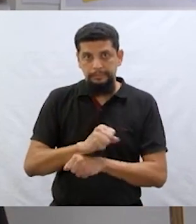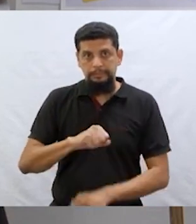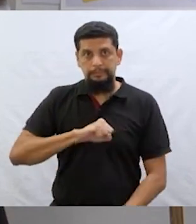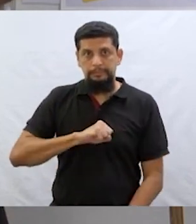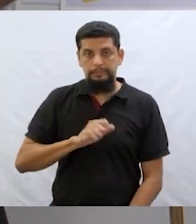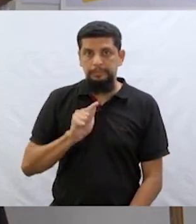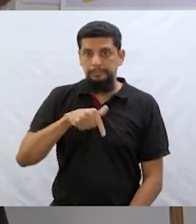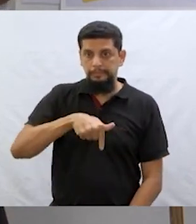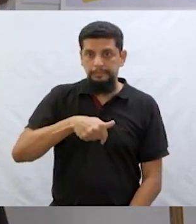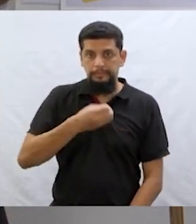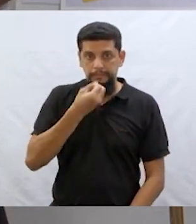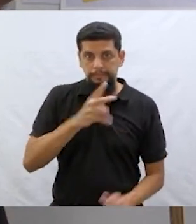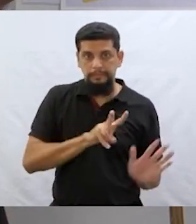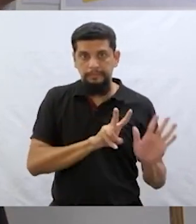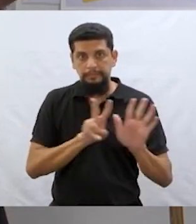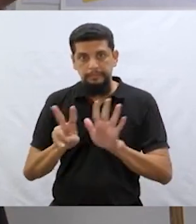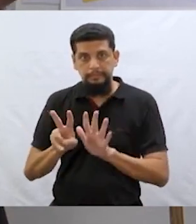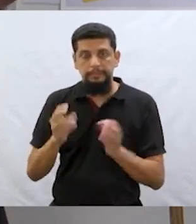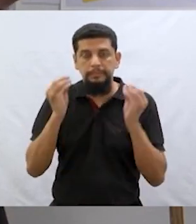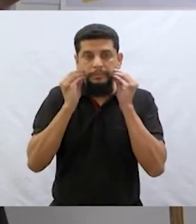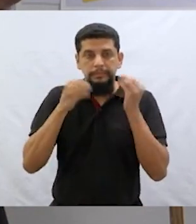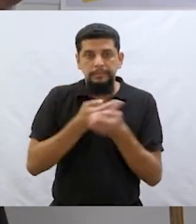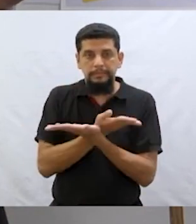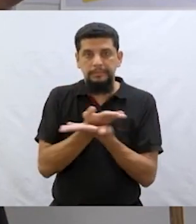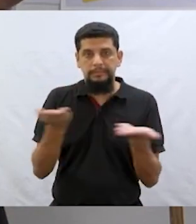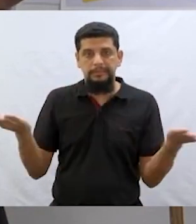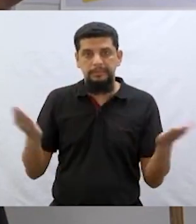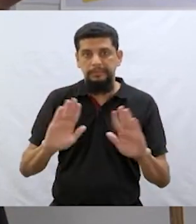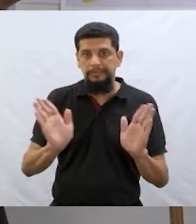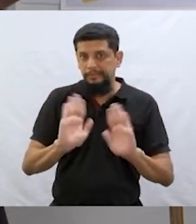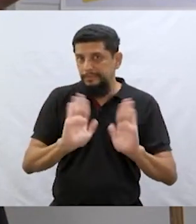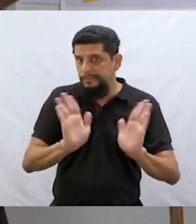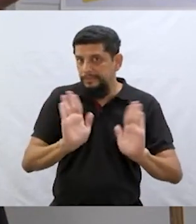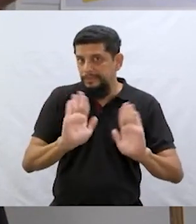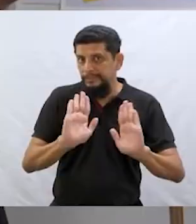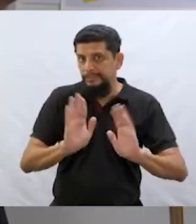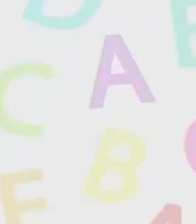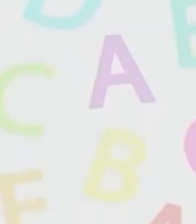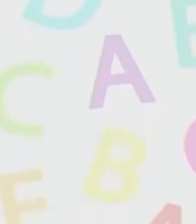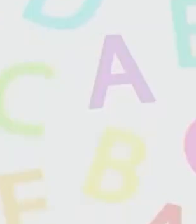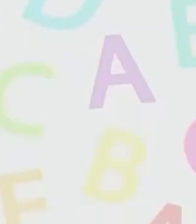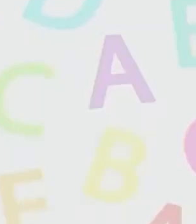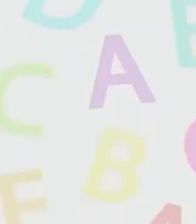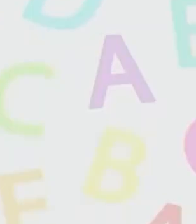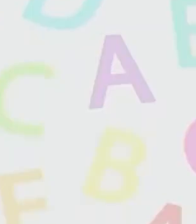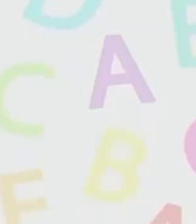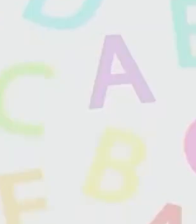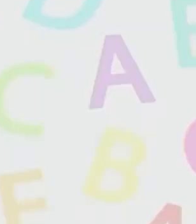vocês na aula 7, tá? Uma boa semana, um grande beijo para vocês e até mais!